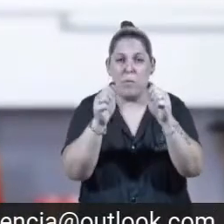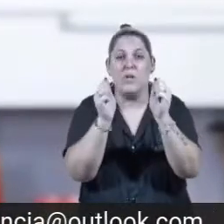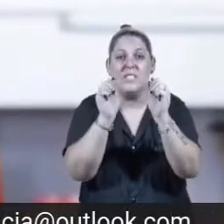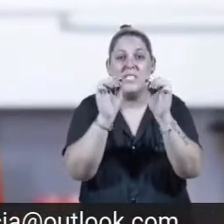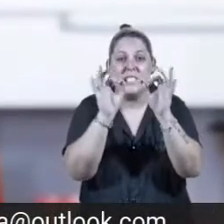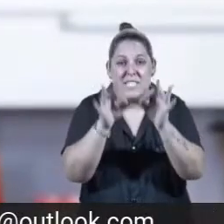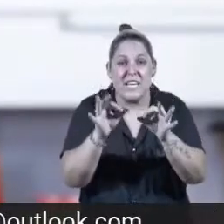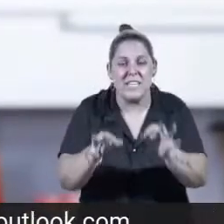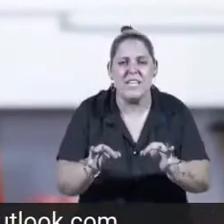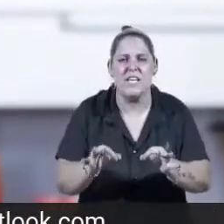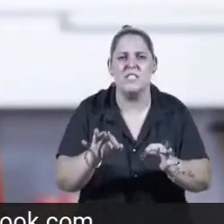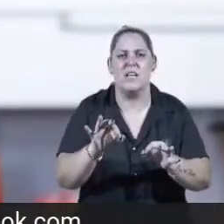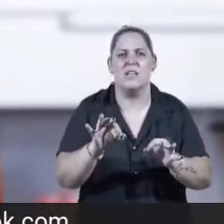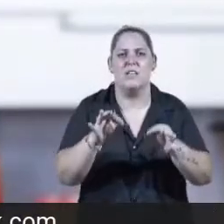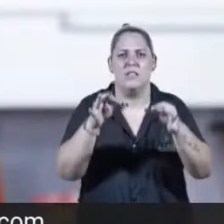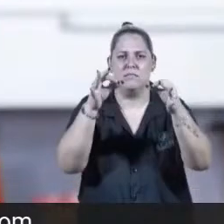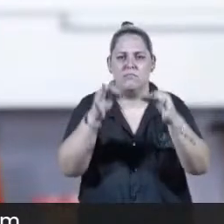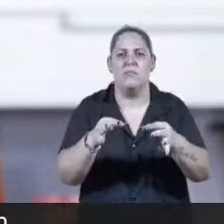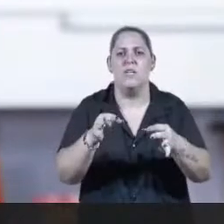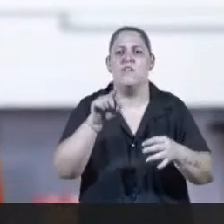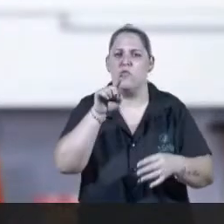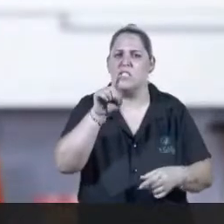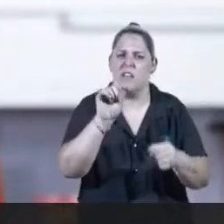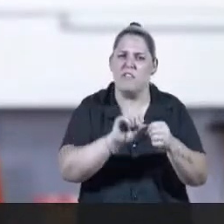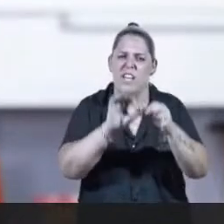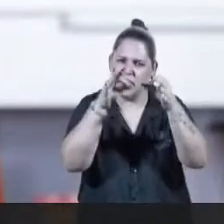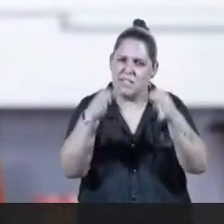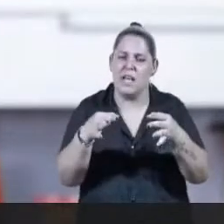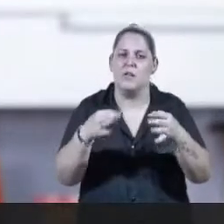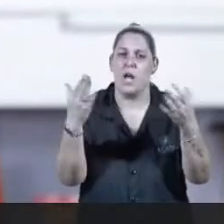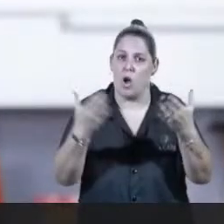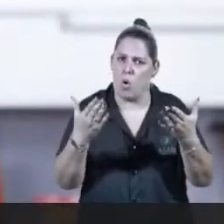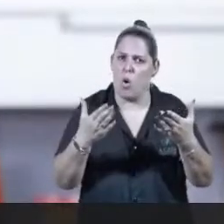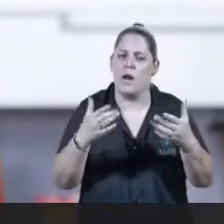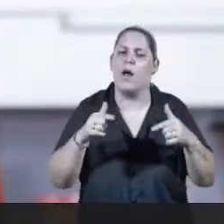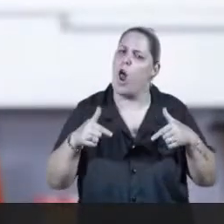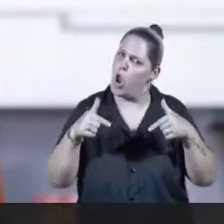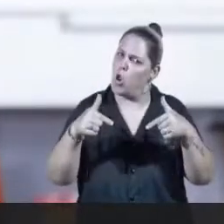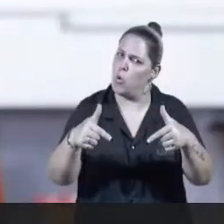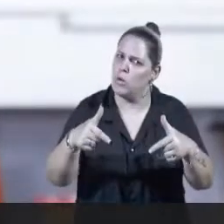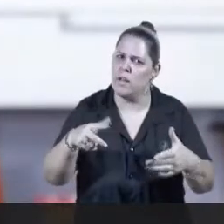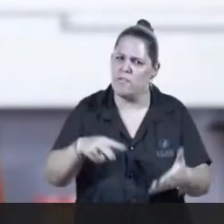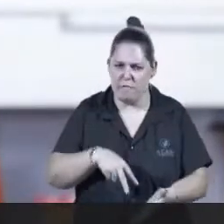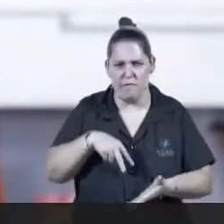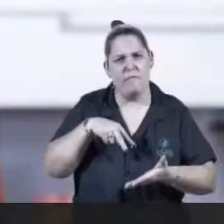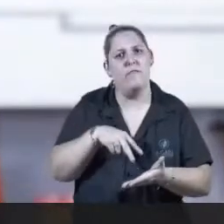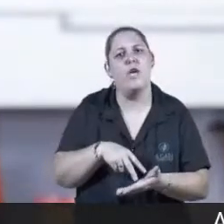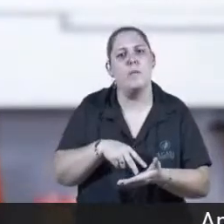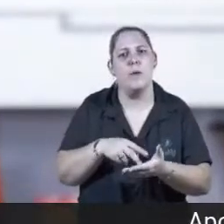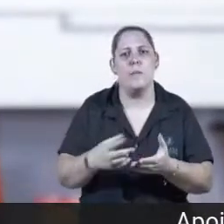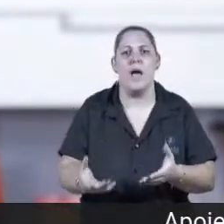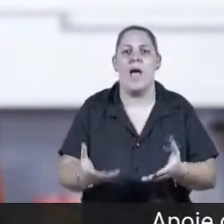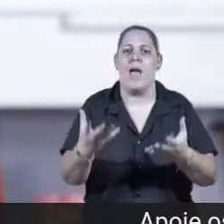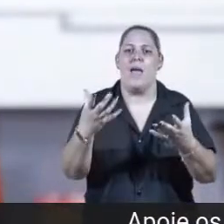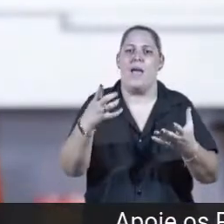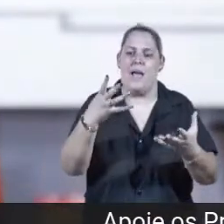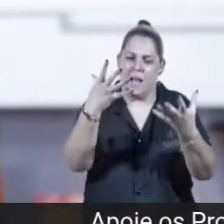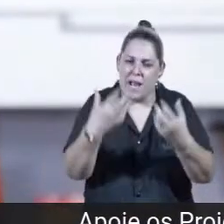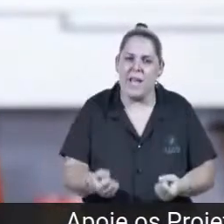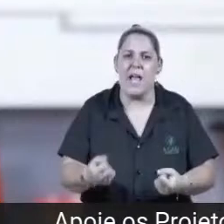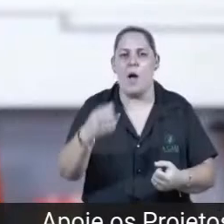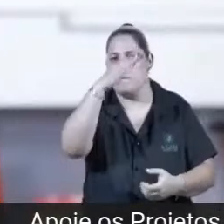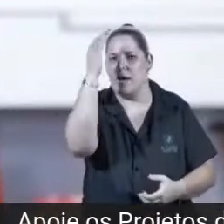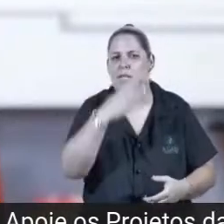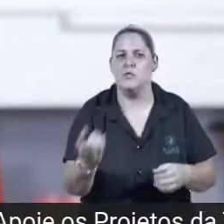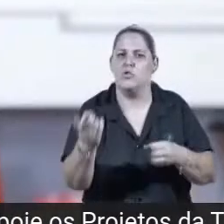decisão correta. Agora a gente vai ter uma grande caminhada, uma caminhada para retomar o Brasil para o povo brasileiro.